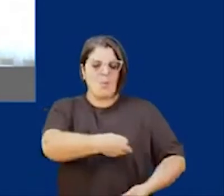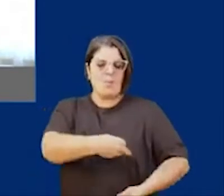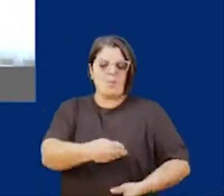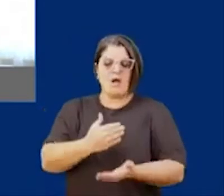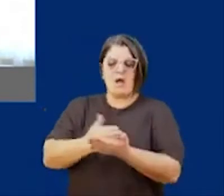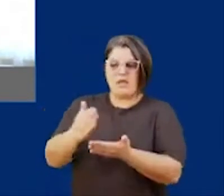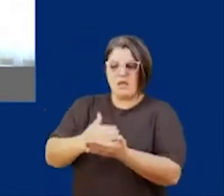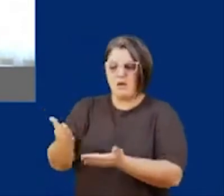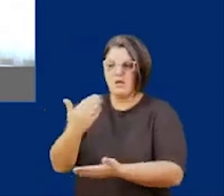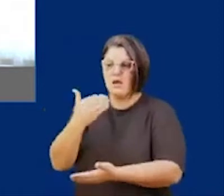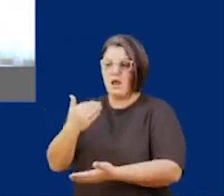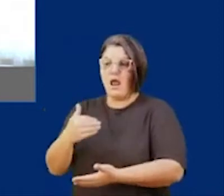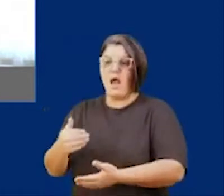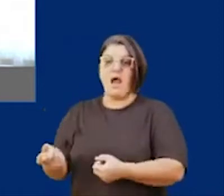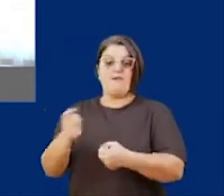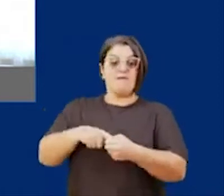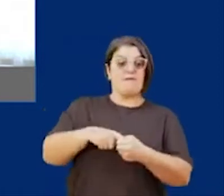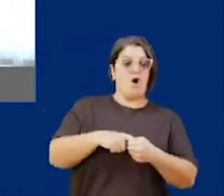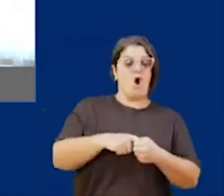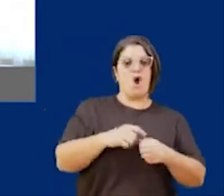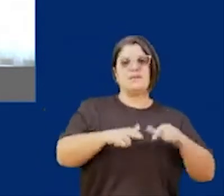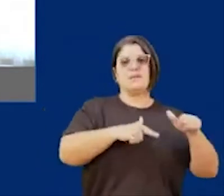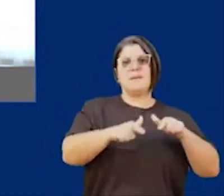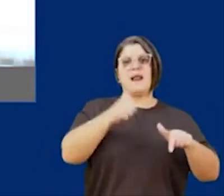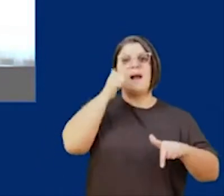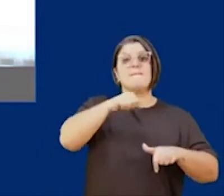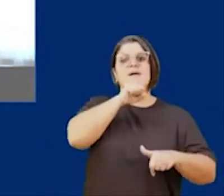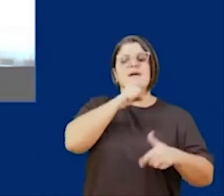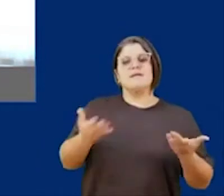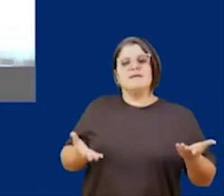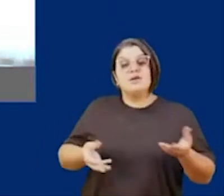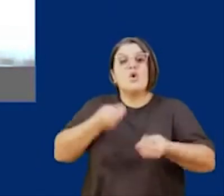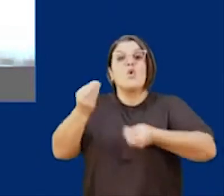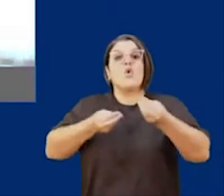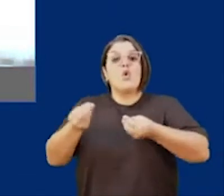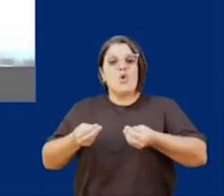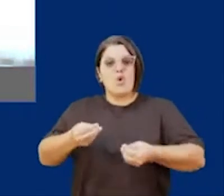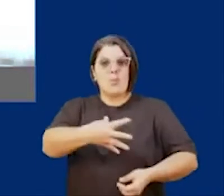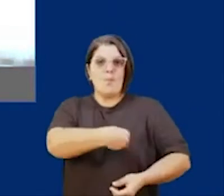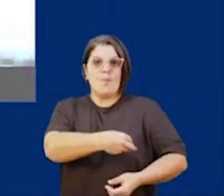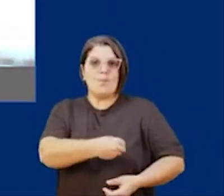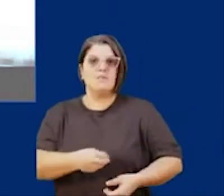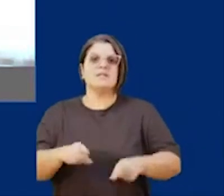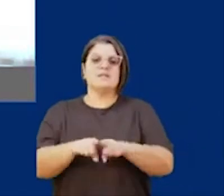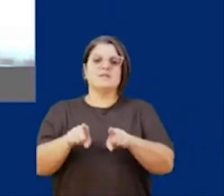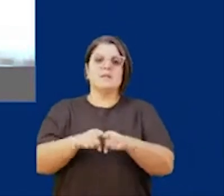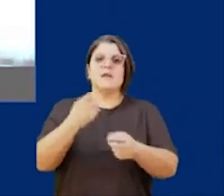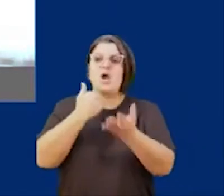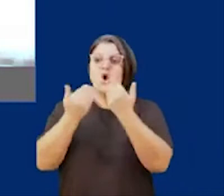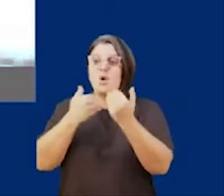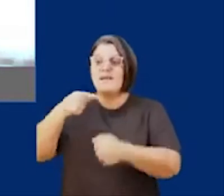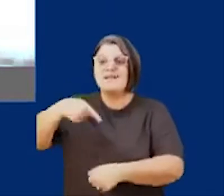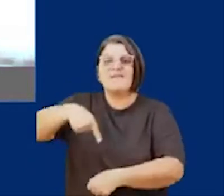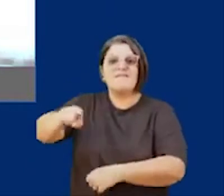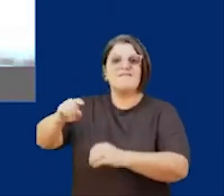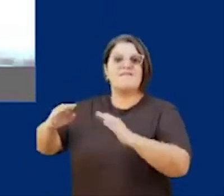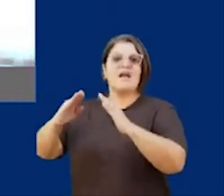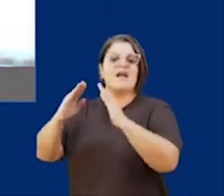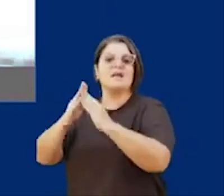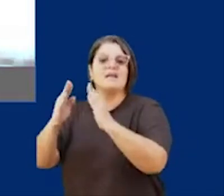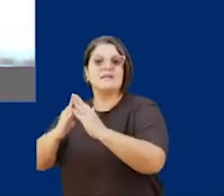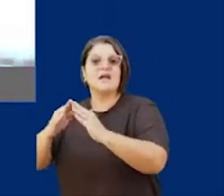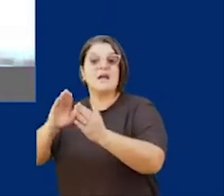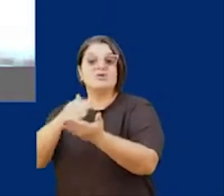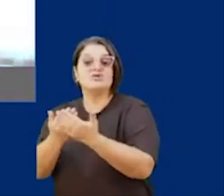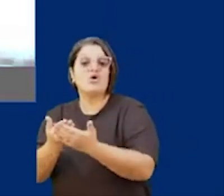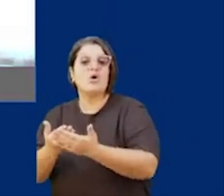quando a mulher volta para o trabalho. Como é que a gente lida com a amamentação e com a comida da criança quando ela entra para a creche, se ela vai para a creche? Situações